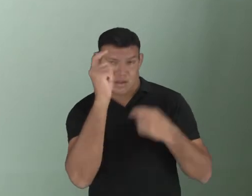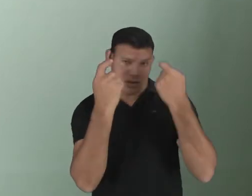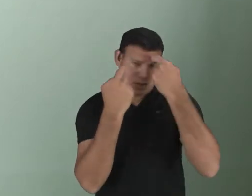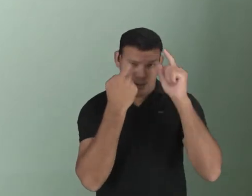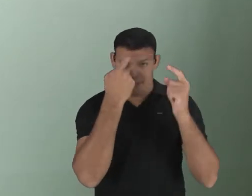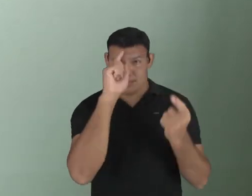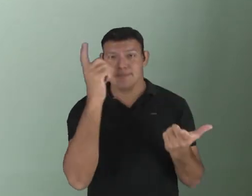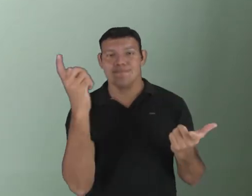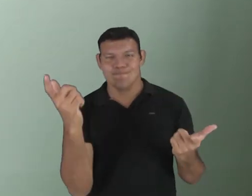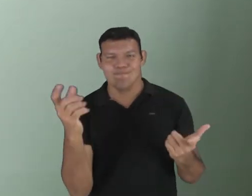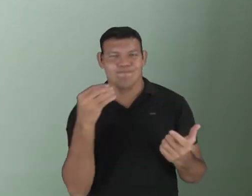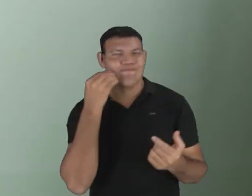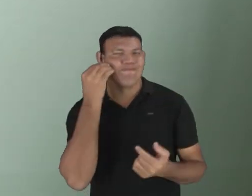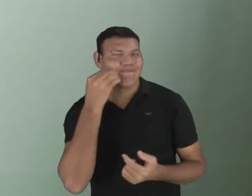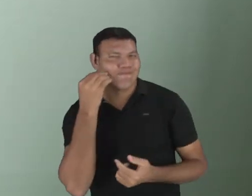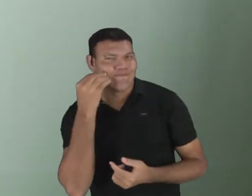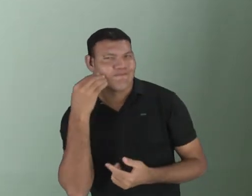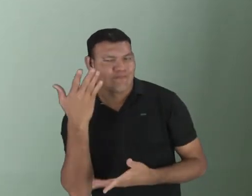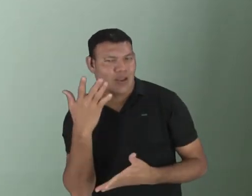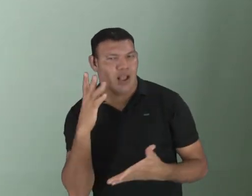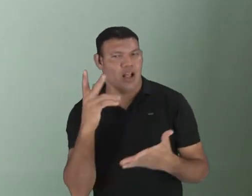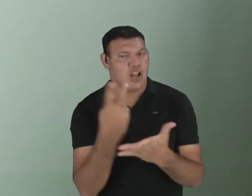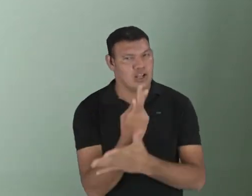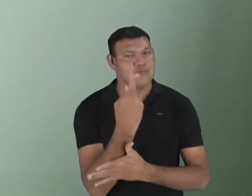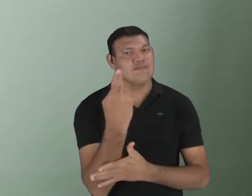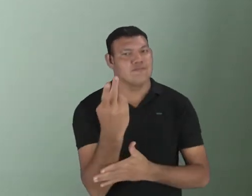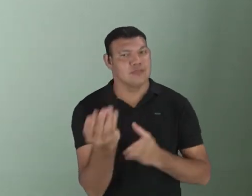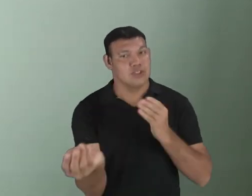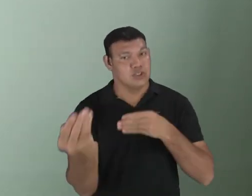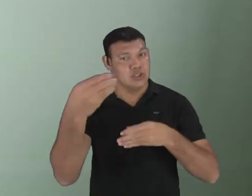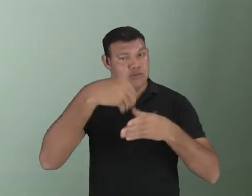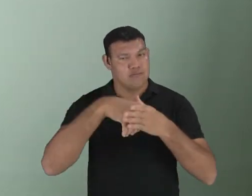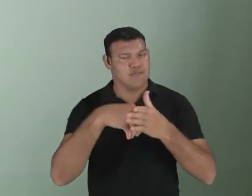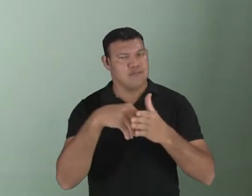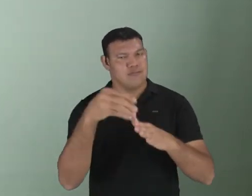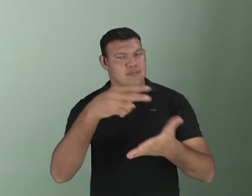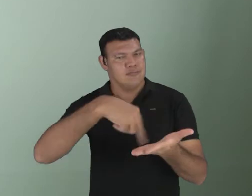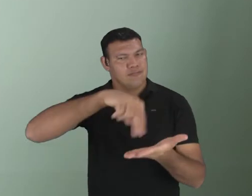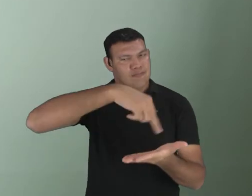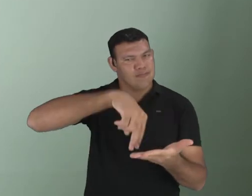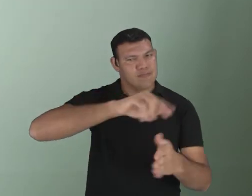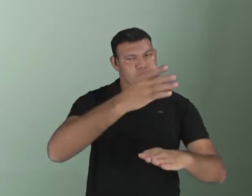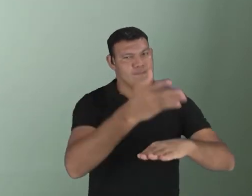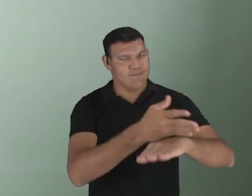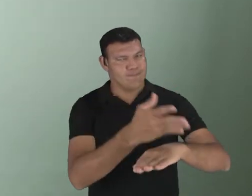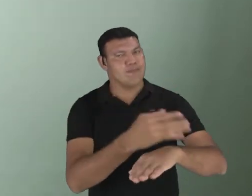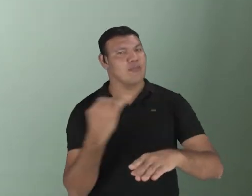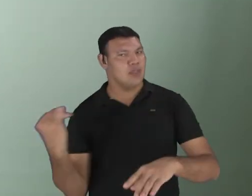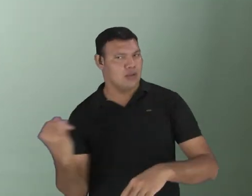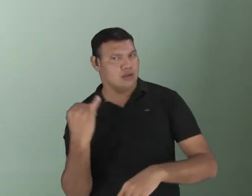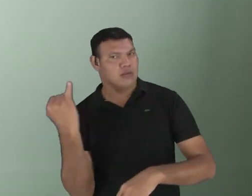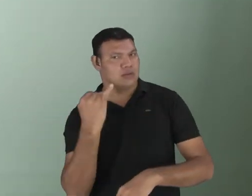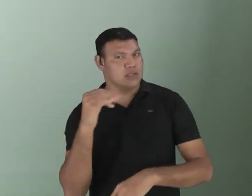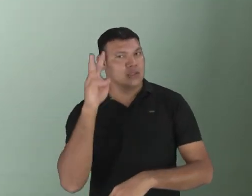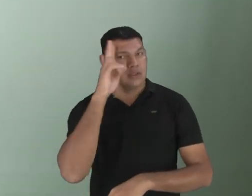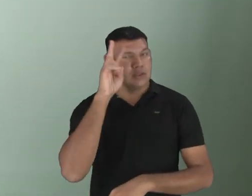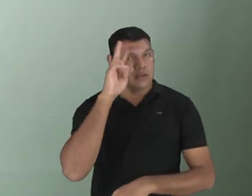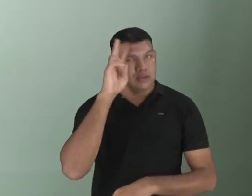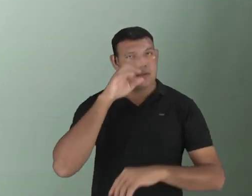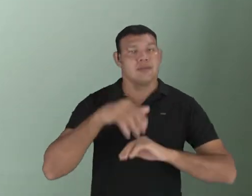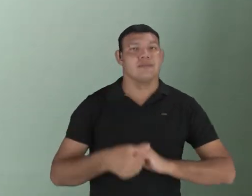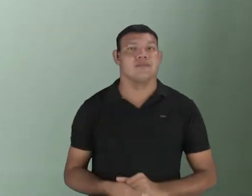próprio espetáculo a partir desses experimentos que vão ocorrer na dança moderna. Isso é importante a gente lembrar.